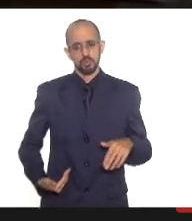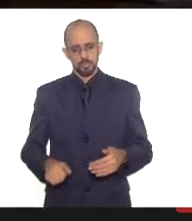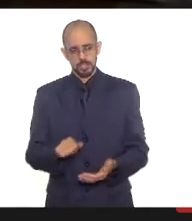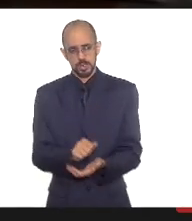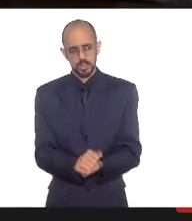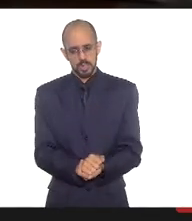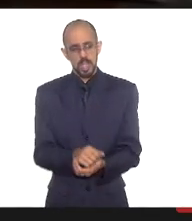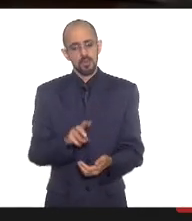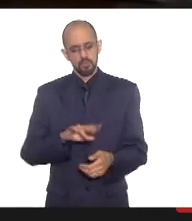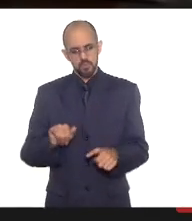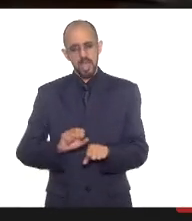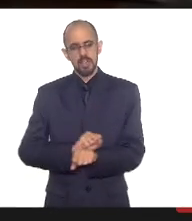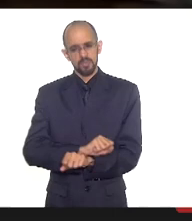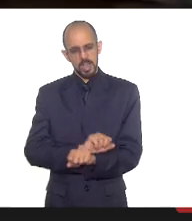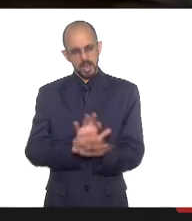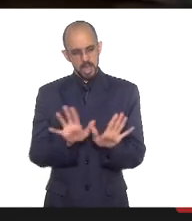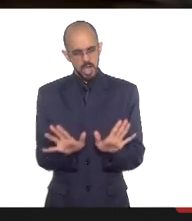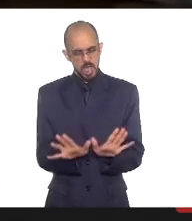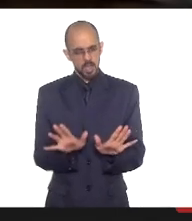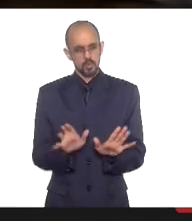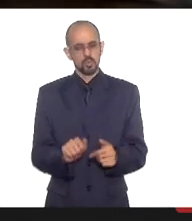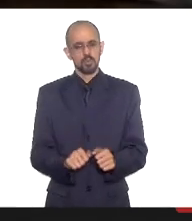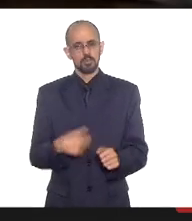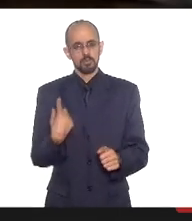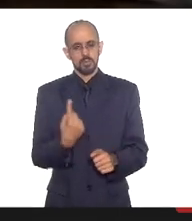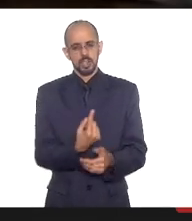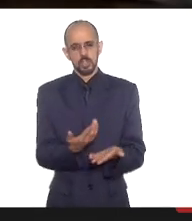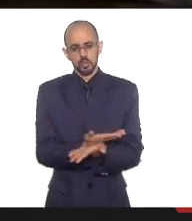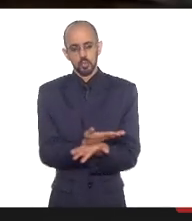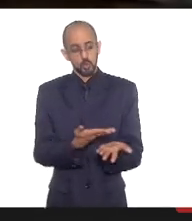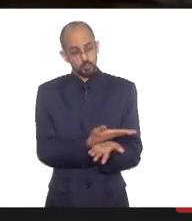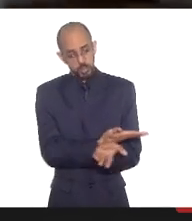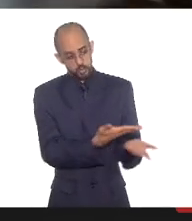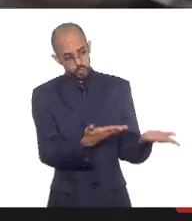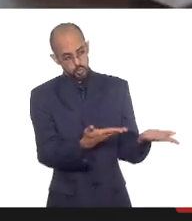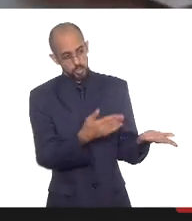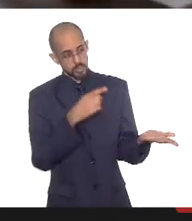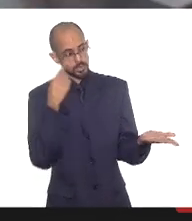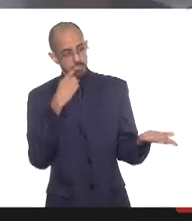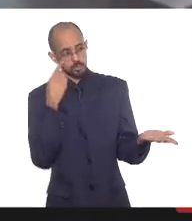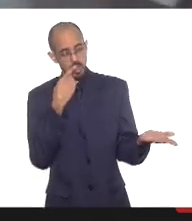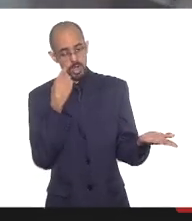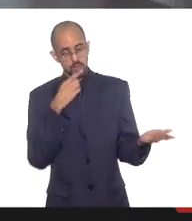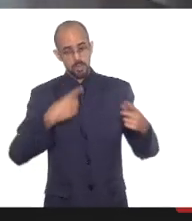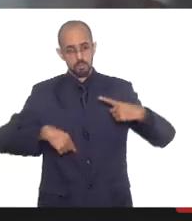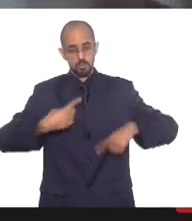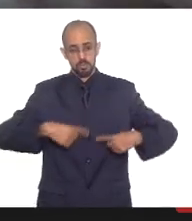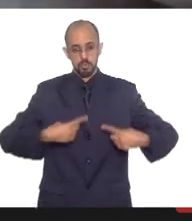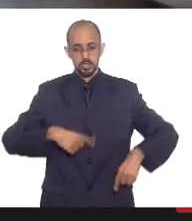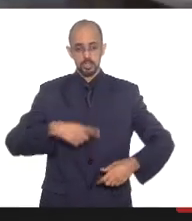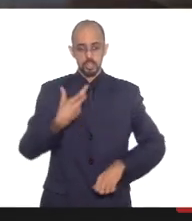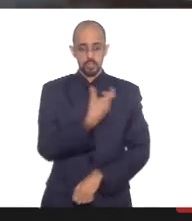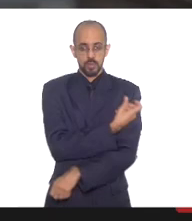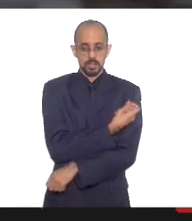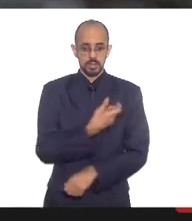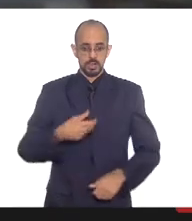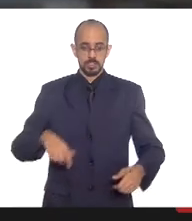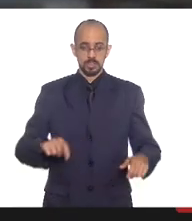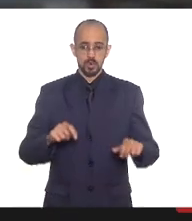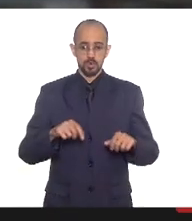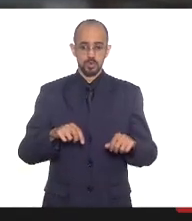vai se conhecer bastante o jovem Deputado de relação à polícia de vacinação que se Tô